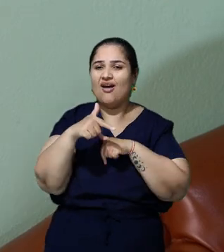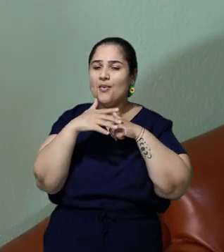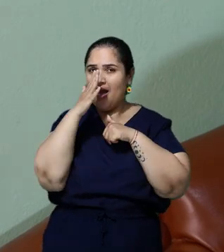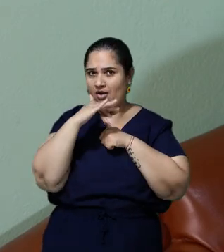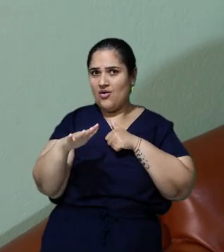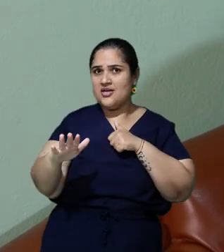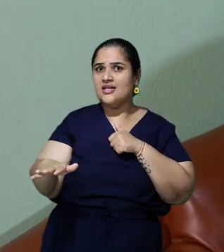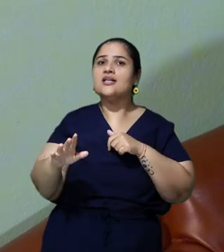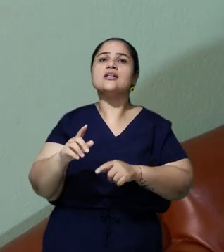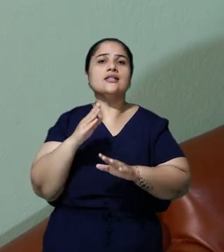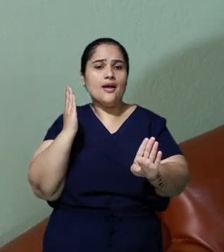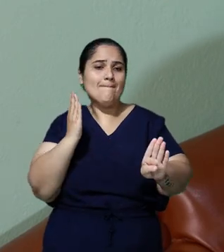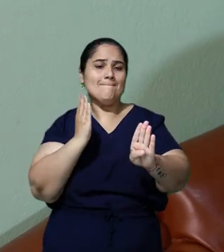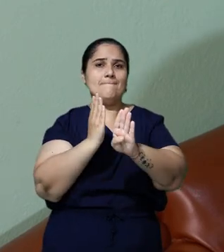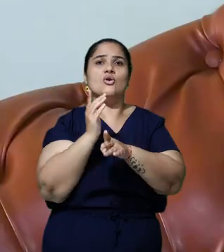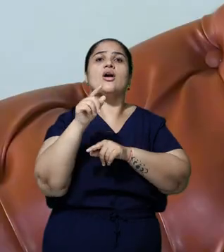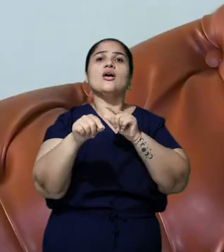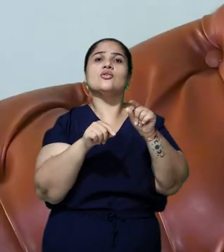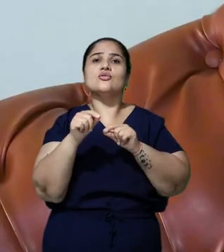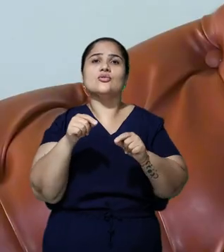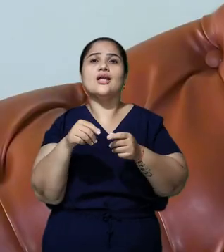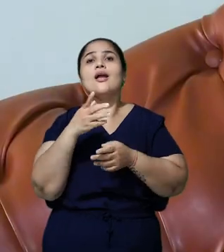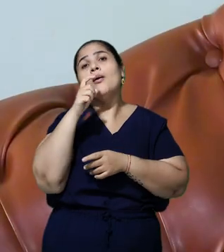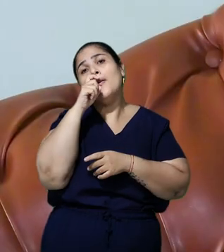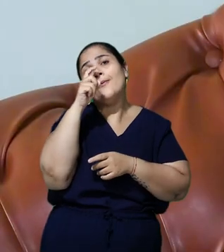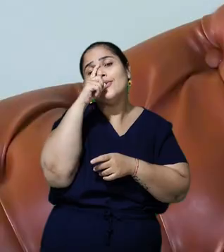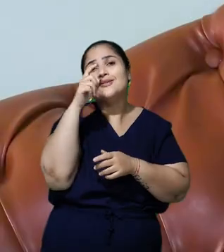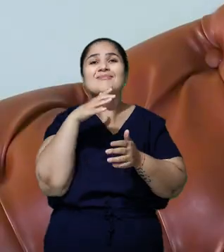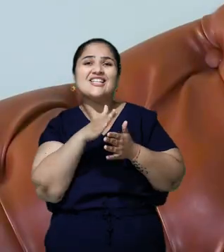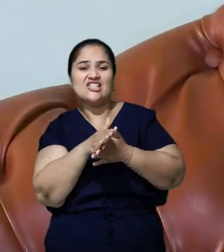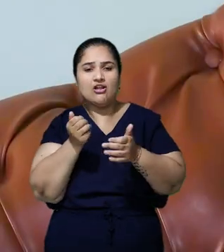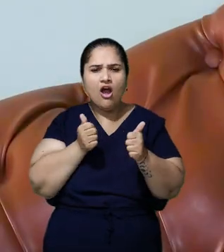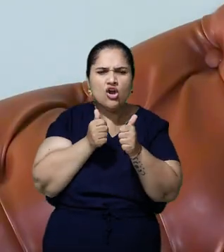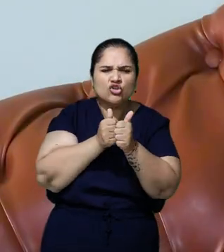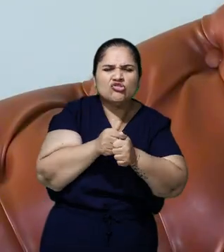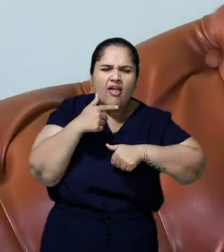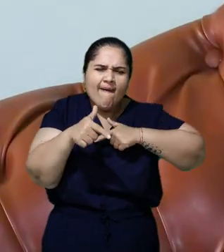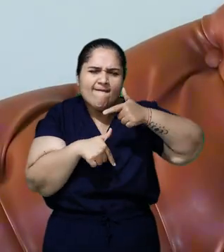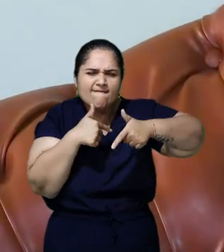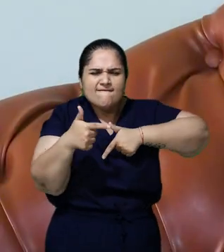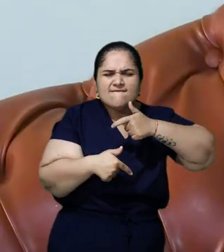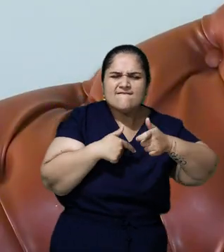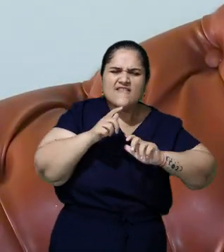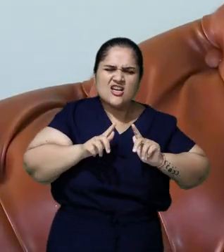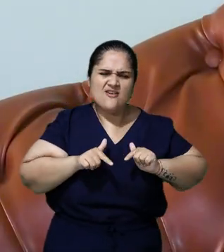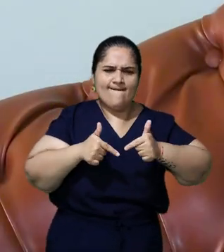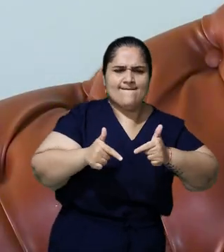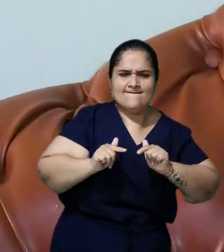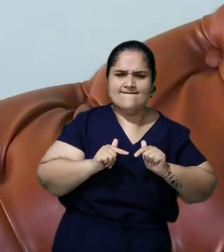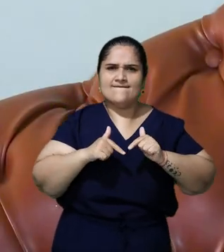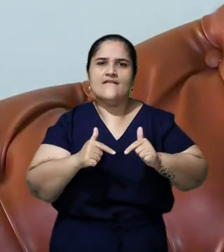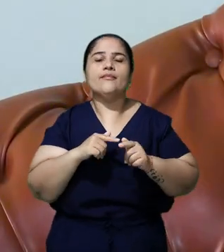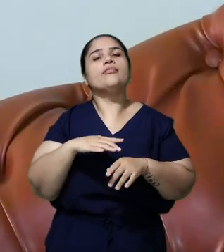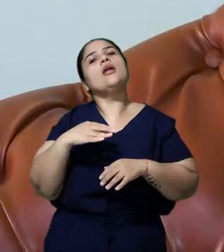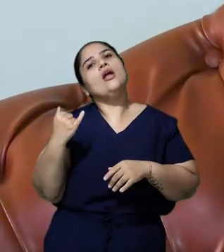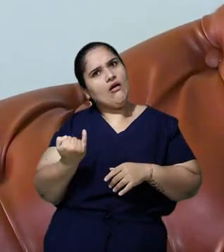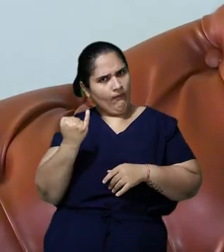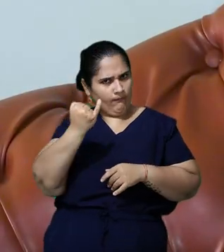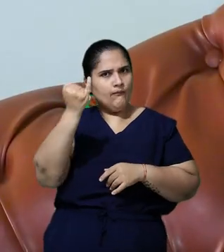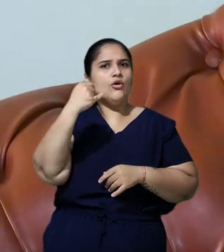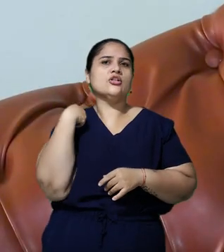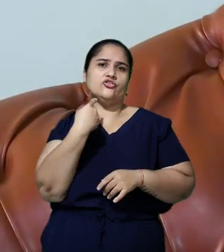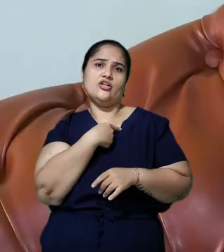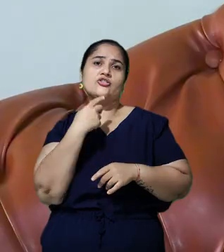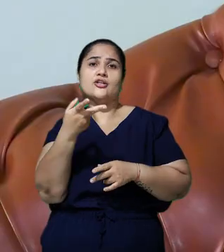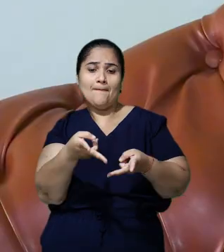era justamente o engajamento dos pais no processo. E a gente sabe o quanto é importante isso para que a gente consiga ver avanços